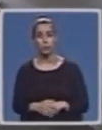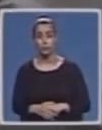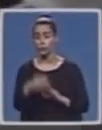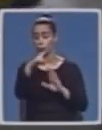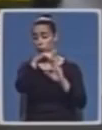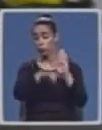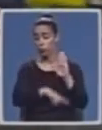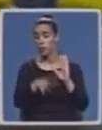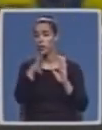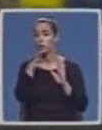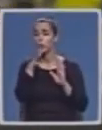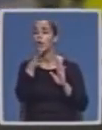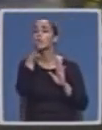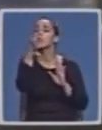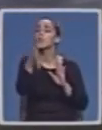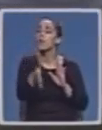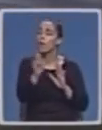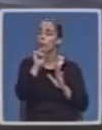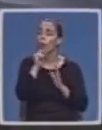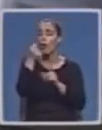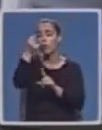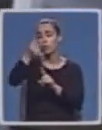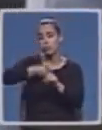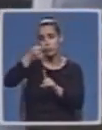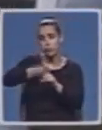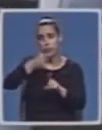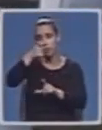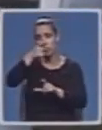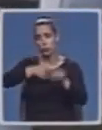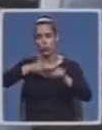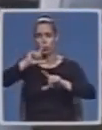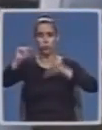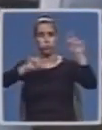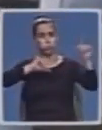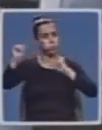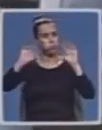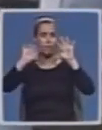que, de acordo com o deputado, pode contribuir para o combate ao despovoamento que se sente nestas ilhas.